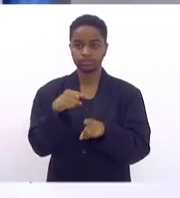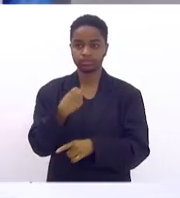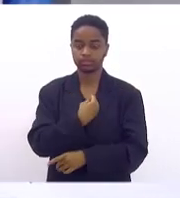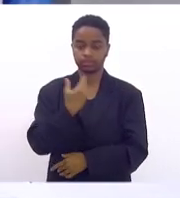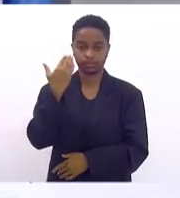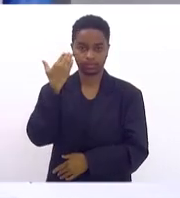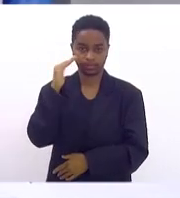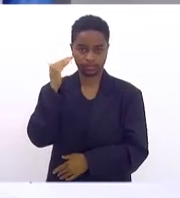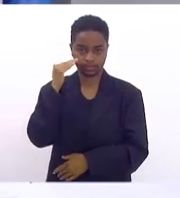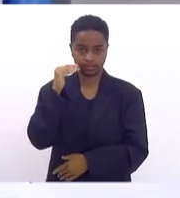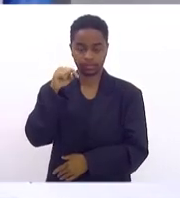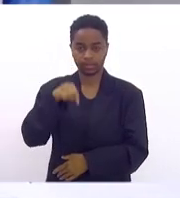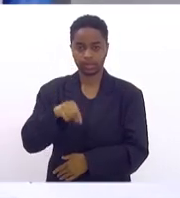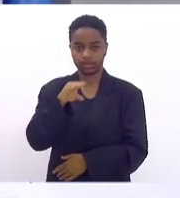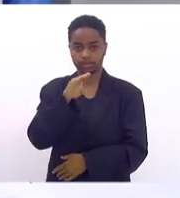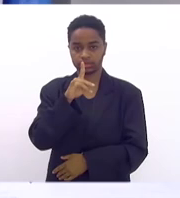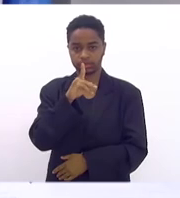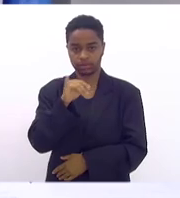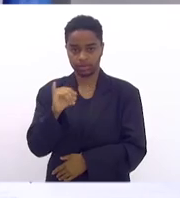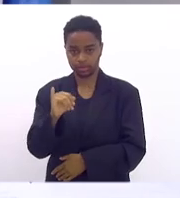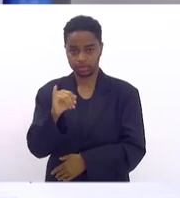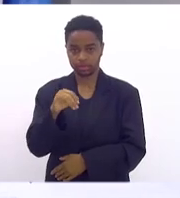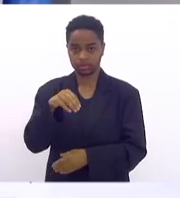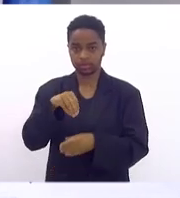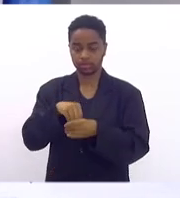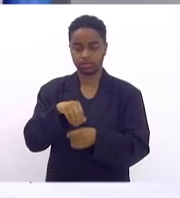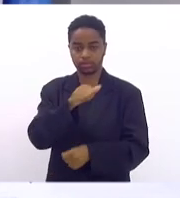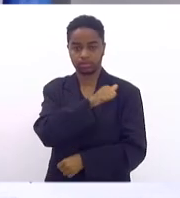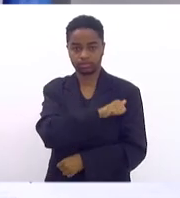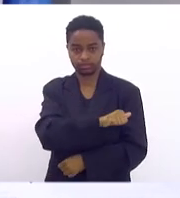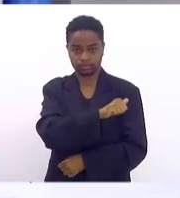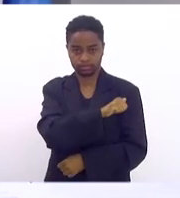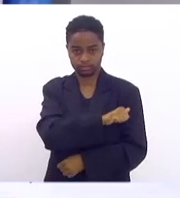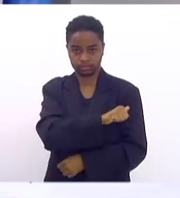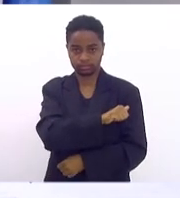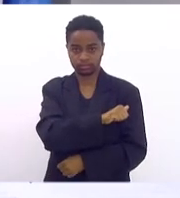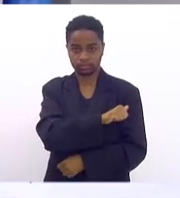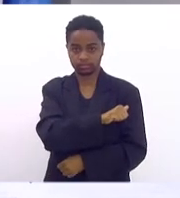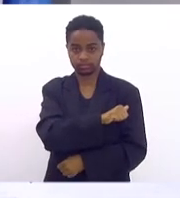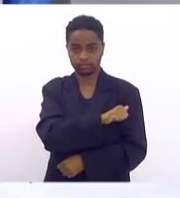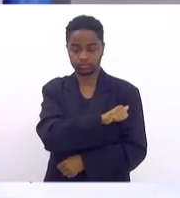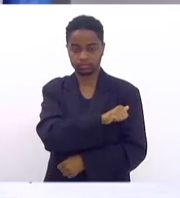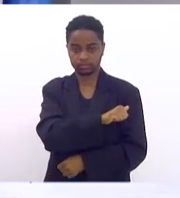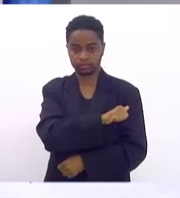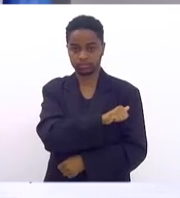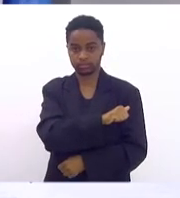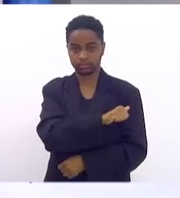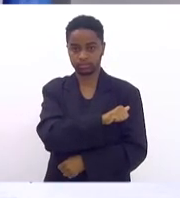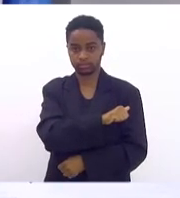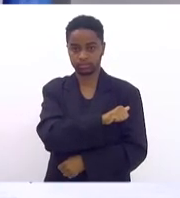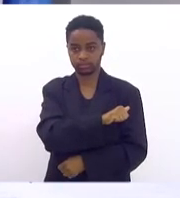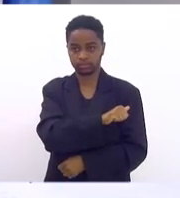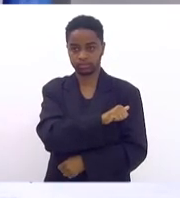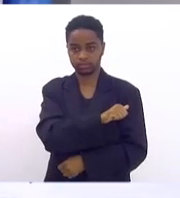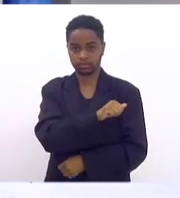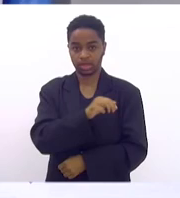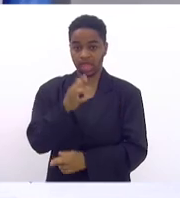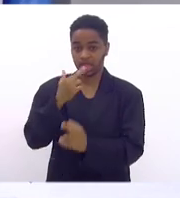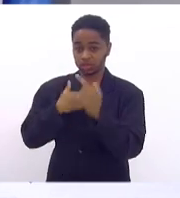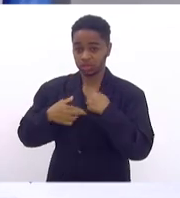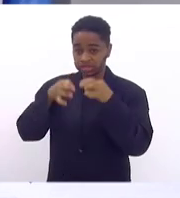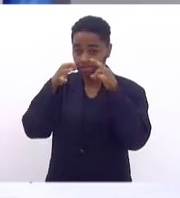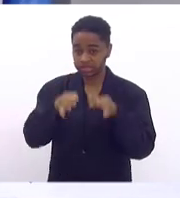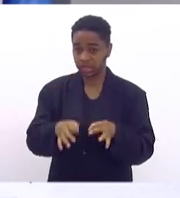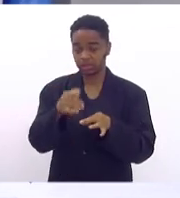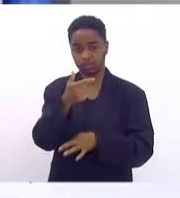entendemos que essa CPI, no âmbito do Estado do Rio de Janeiro, apesar de não termos as respostas concretas